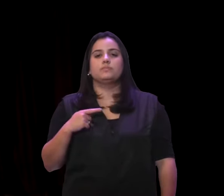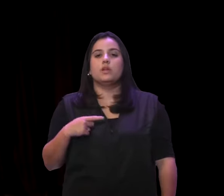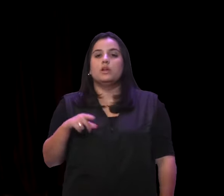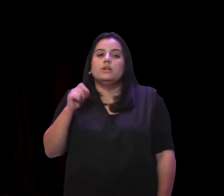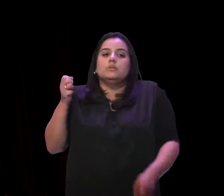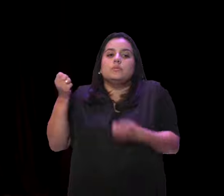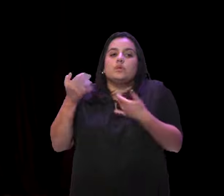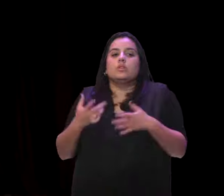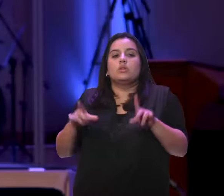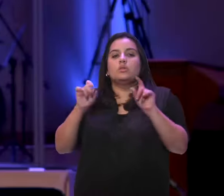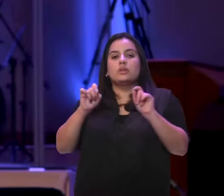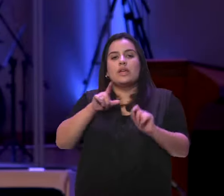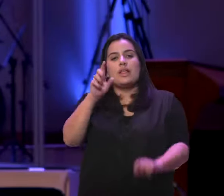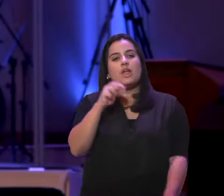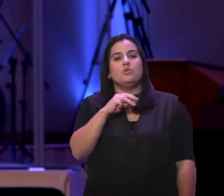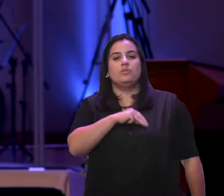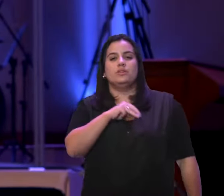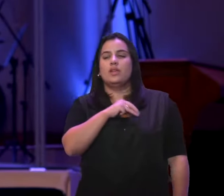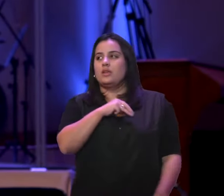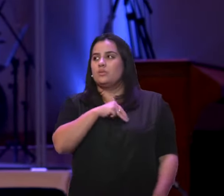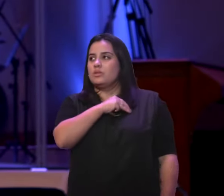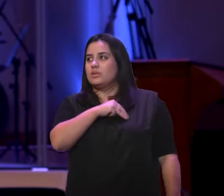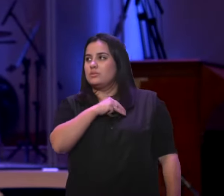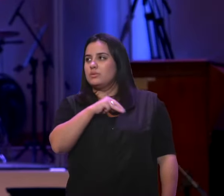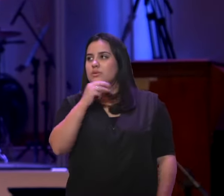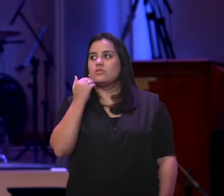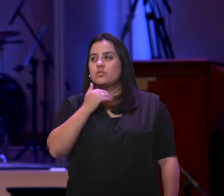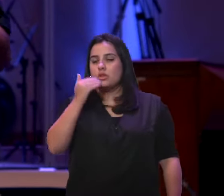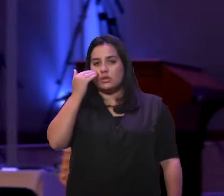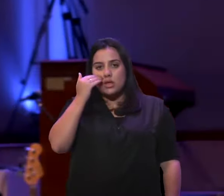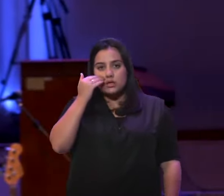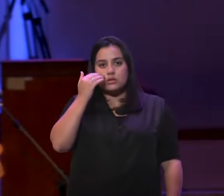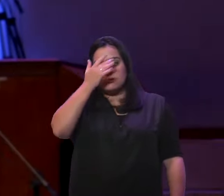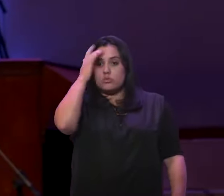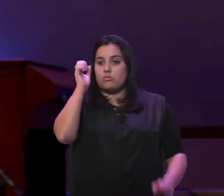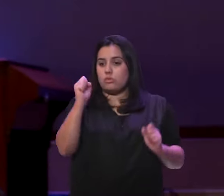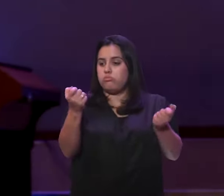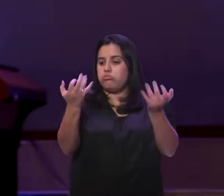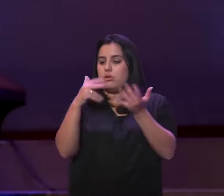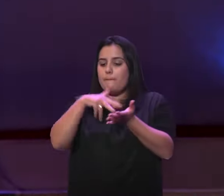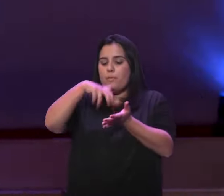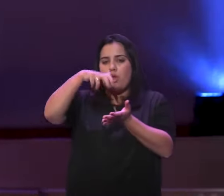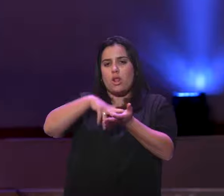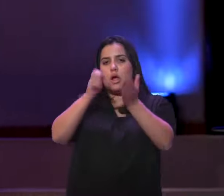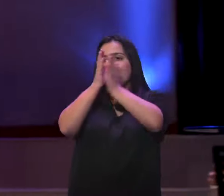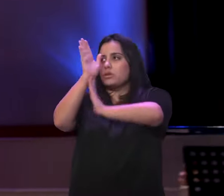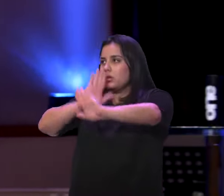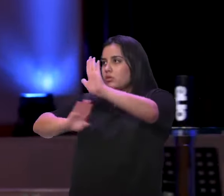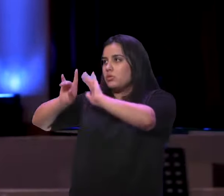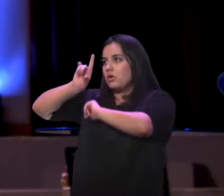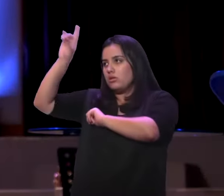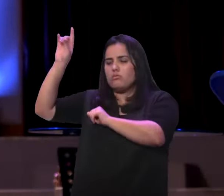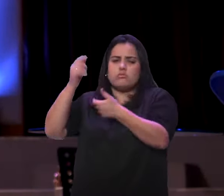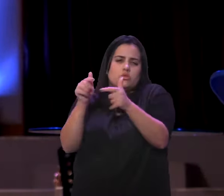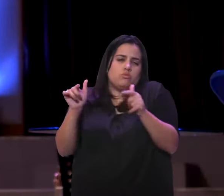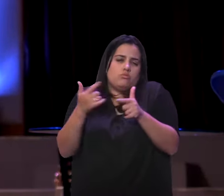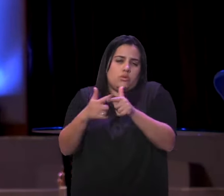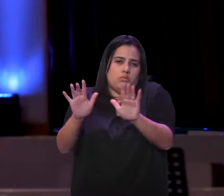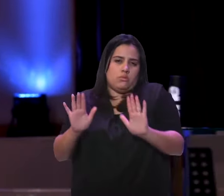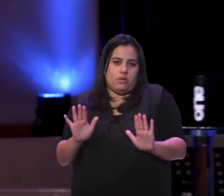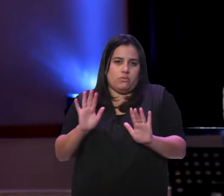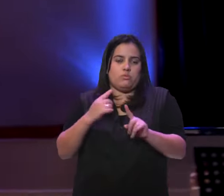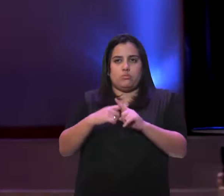dela, a galera vem aqui para frente e começa a pular e adorar a Deus, e não há problema nisso, porque mais para frente a gente vai ver que Davi, quando